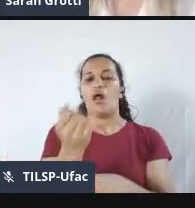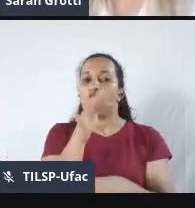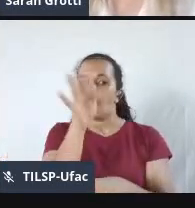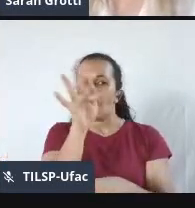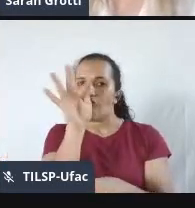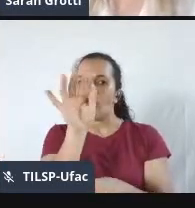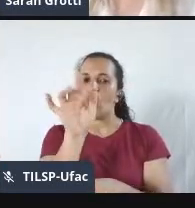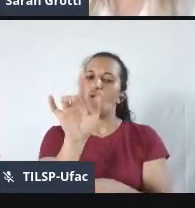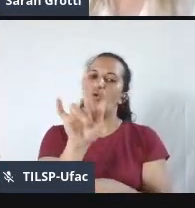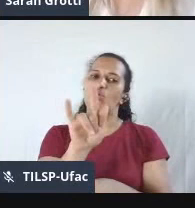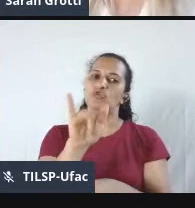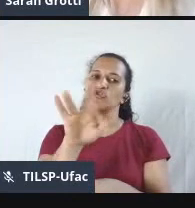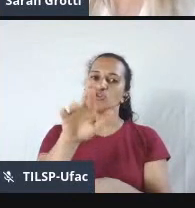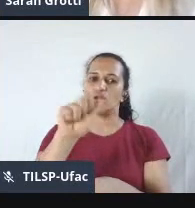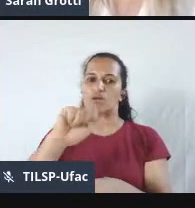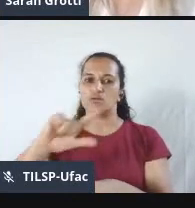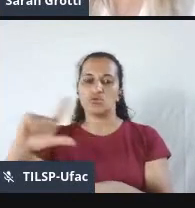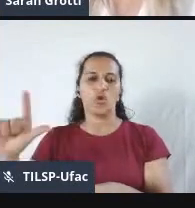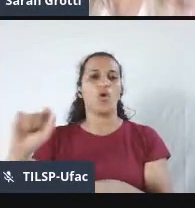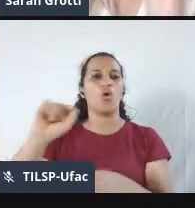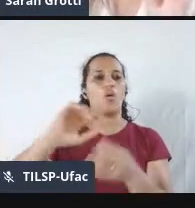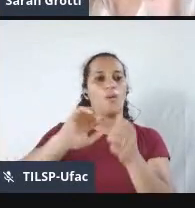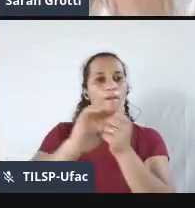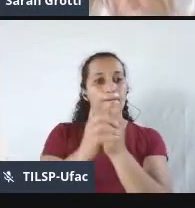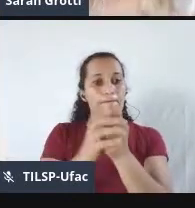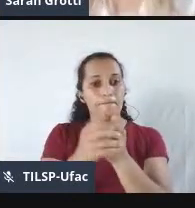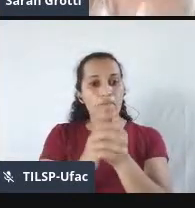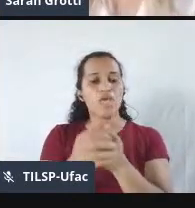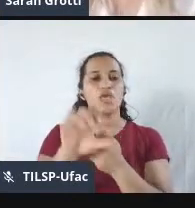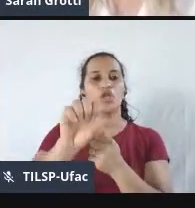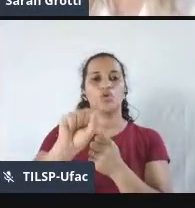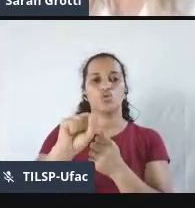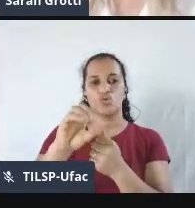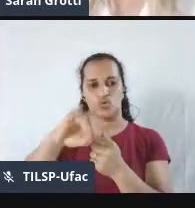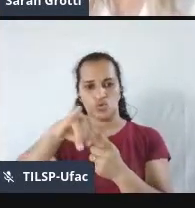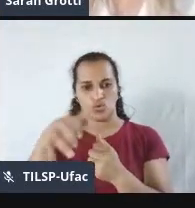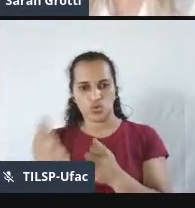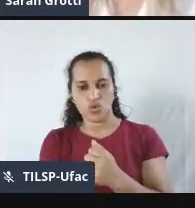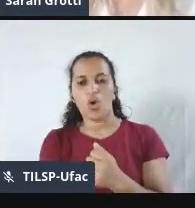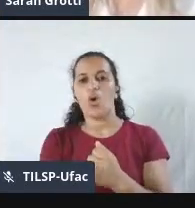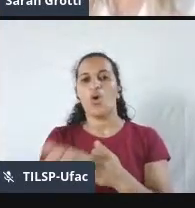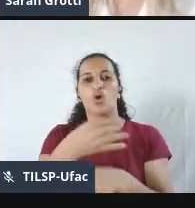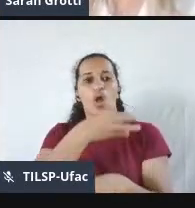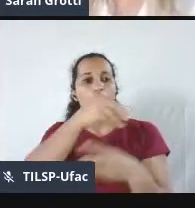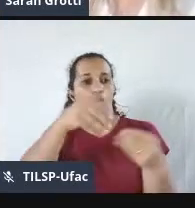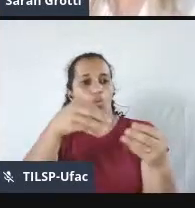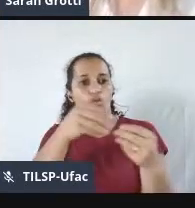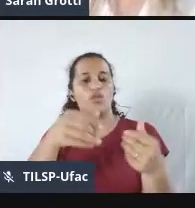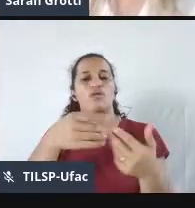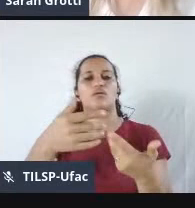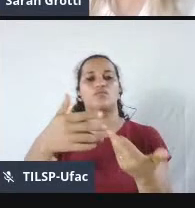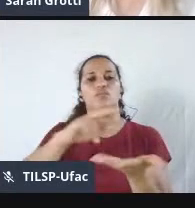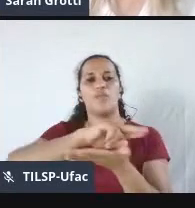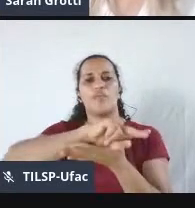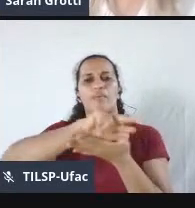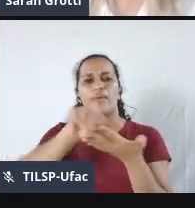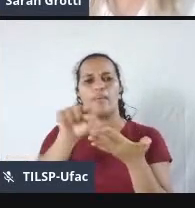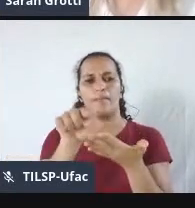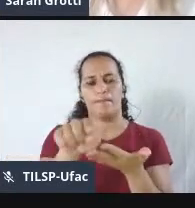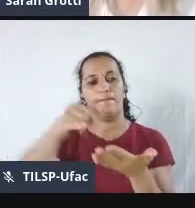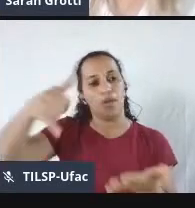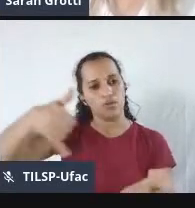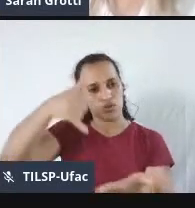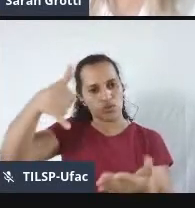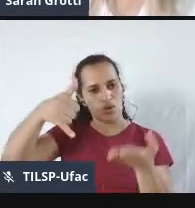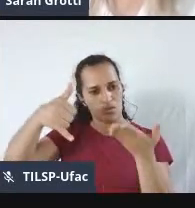soja, algodão, gergelim, e da série N3, linhaça e óleo de linhaça. É importante